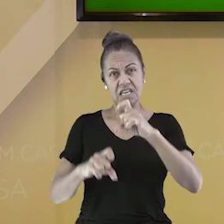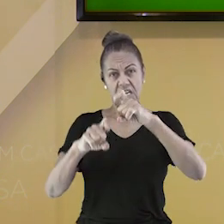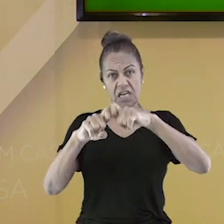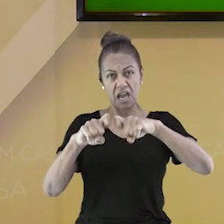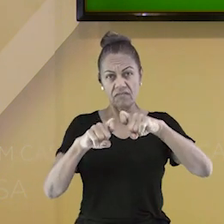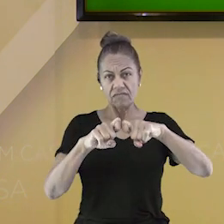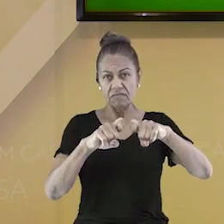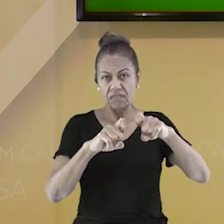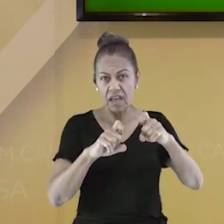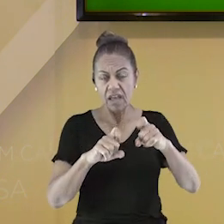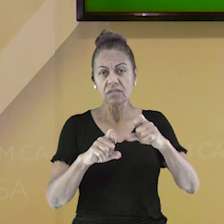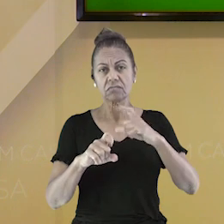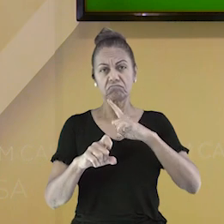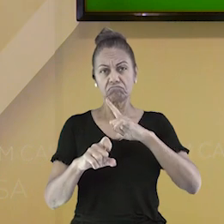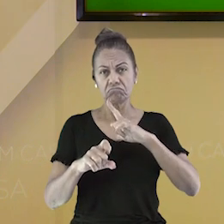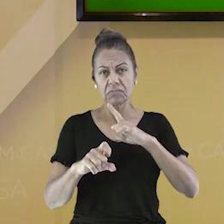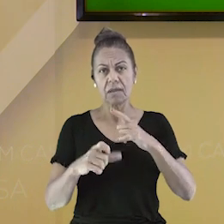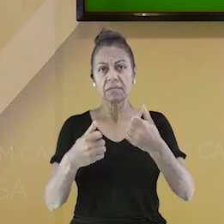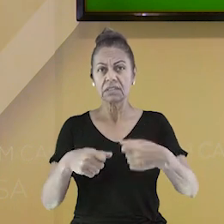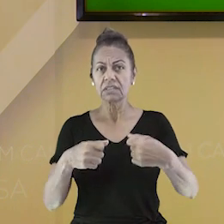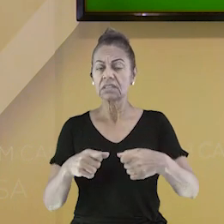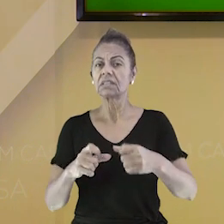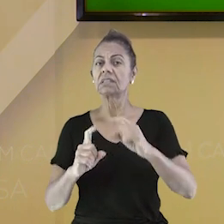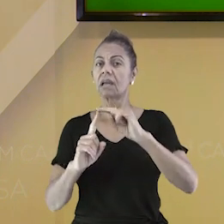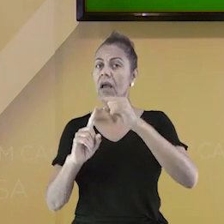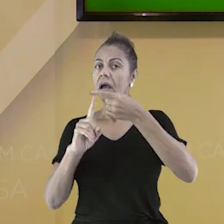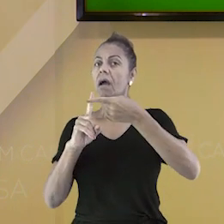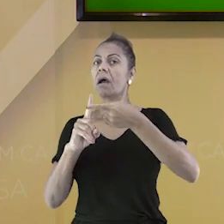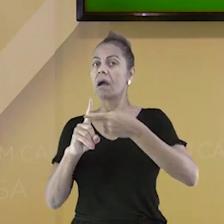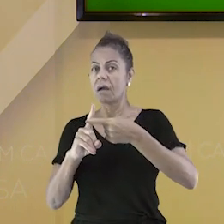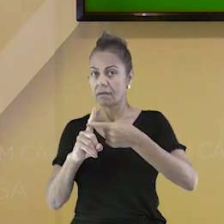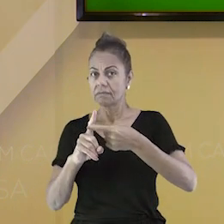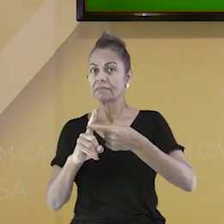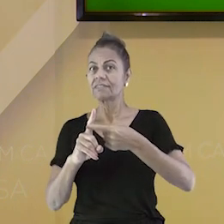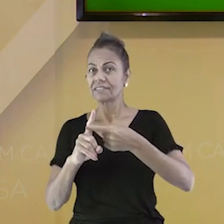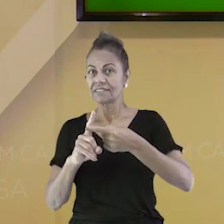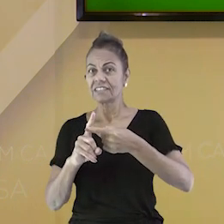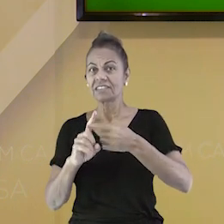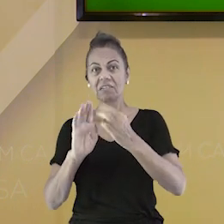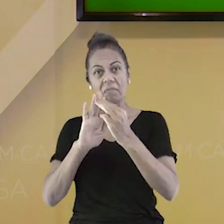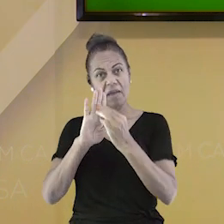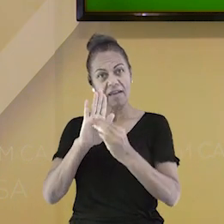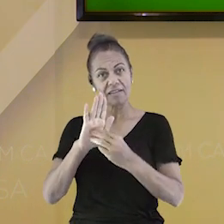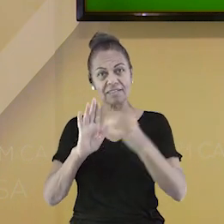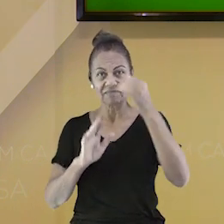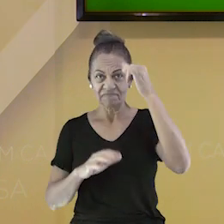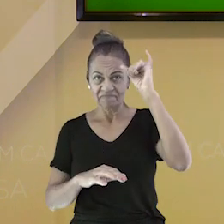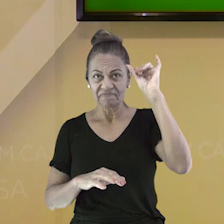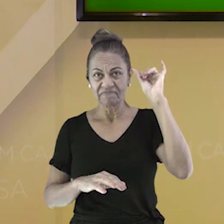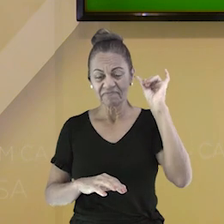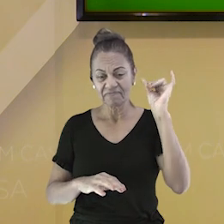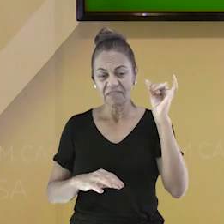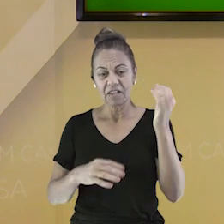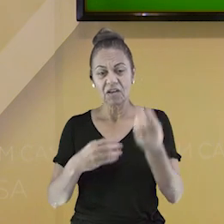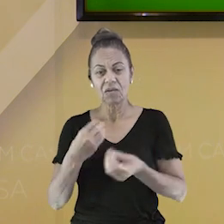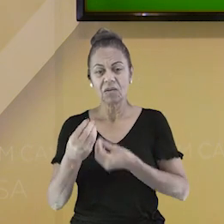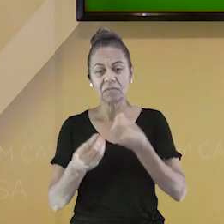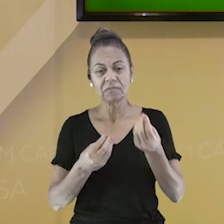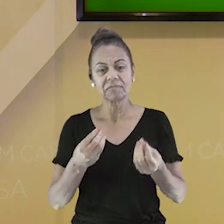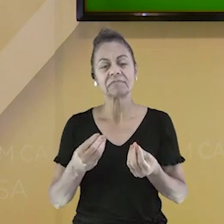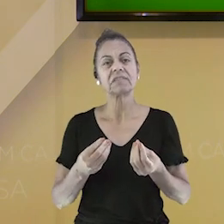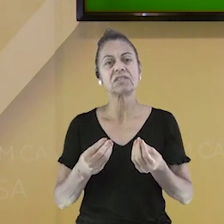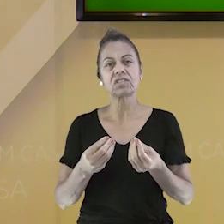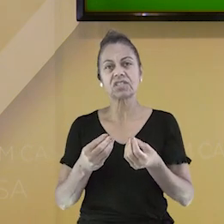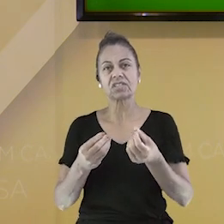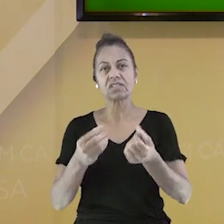vida sexual ativa. A escolha do método mais adequado se dá com base em questões particulares de cada um,